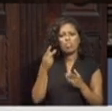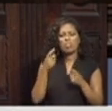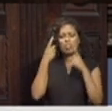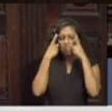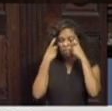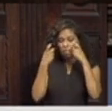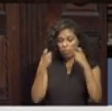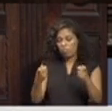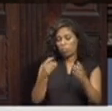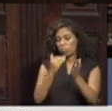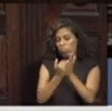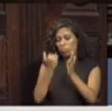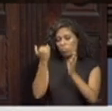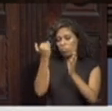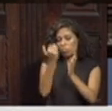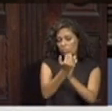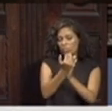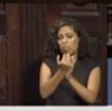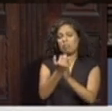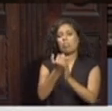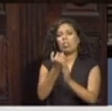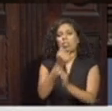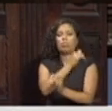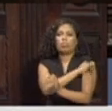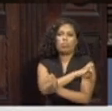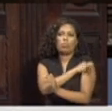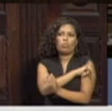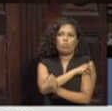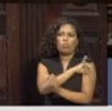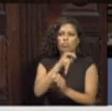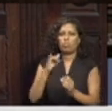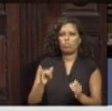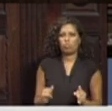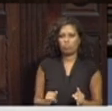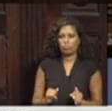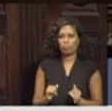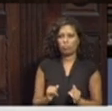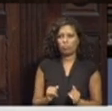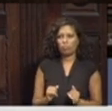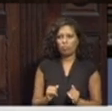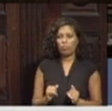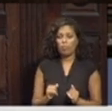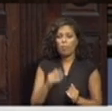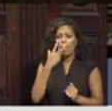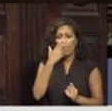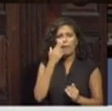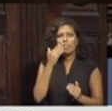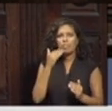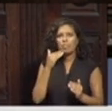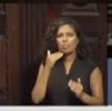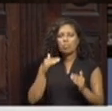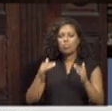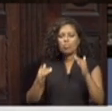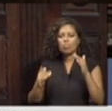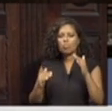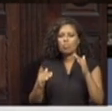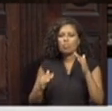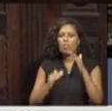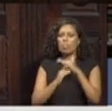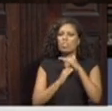mais respeitadas profissionais da área do âmbito do Estado do Rio de Janeiro e uma grande lutadora nesse parlamento